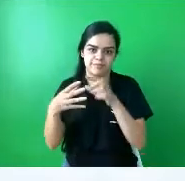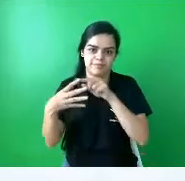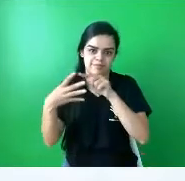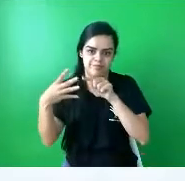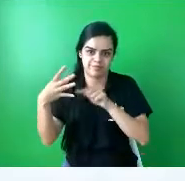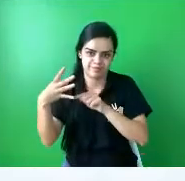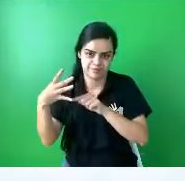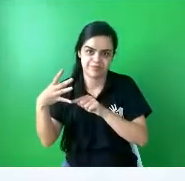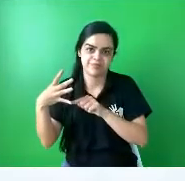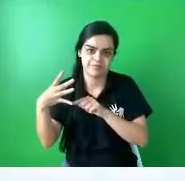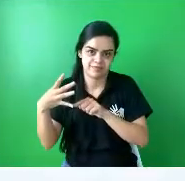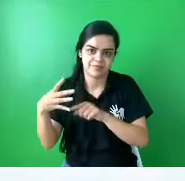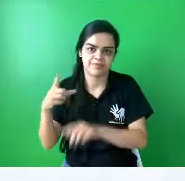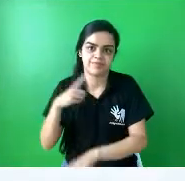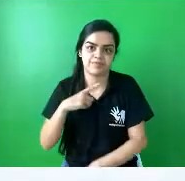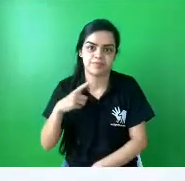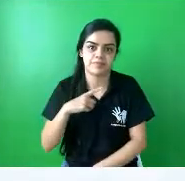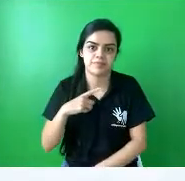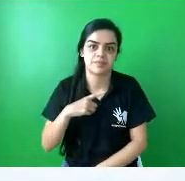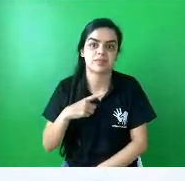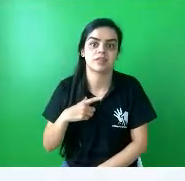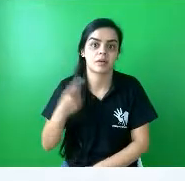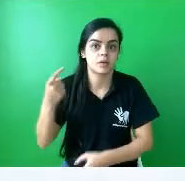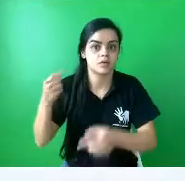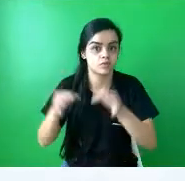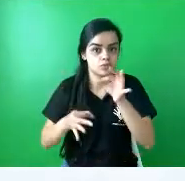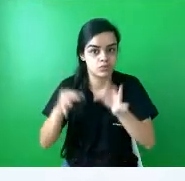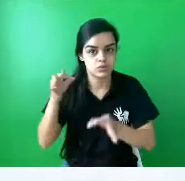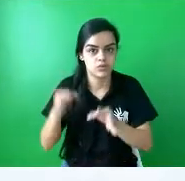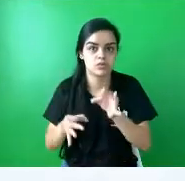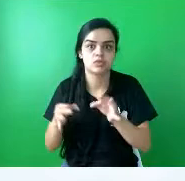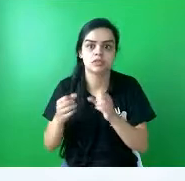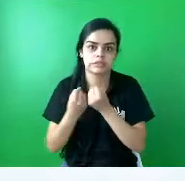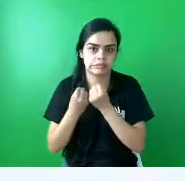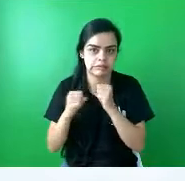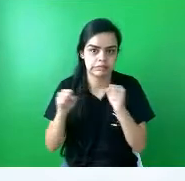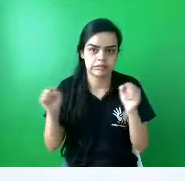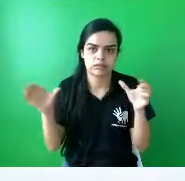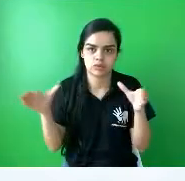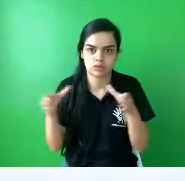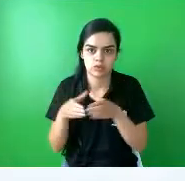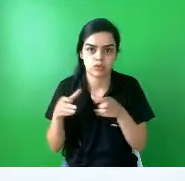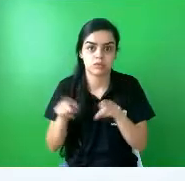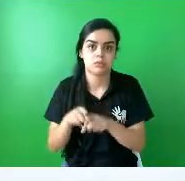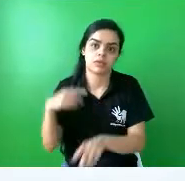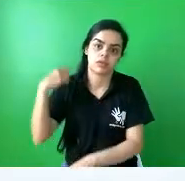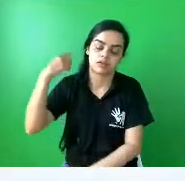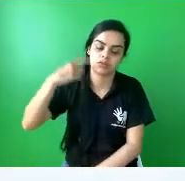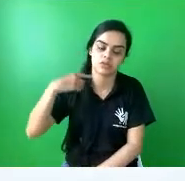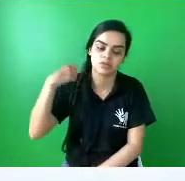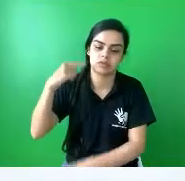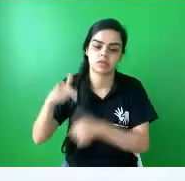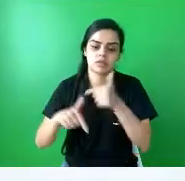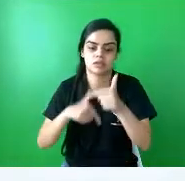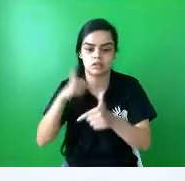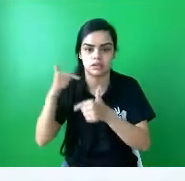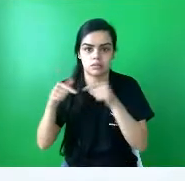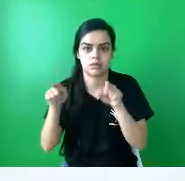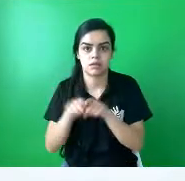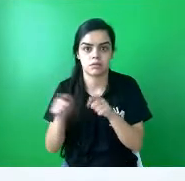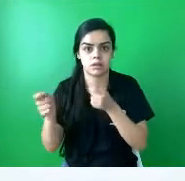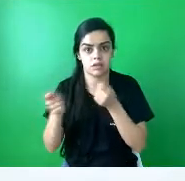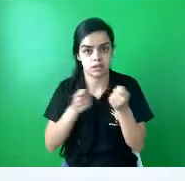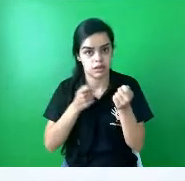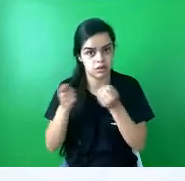temos uma equipe jurídica grande, temos os advogados que trabalham no setor das